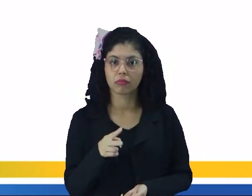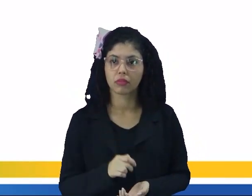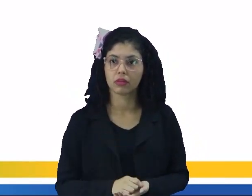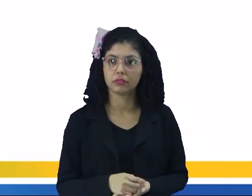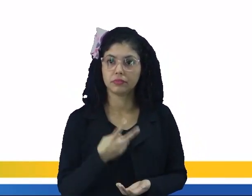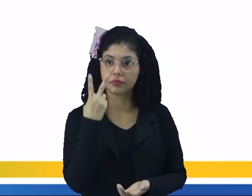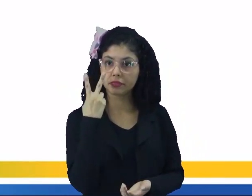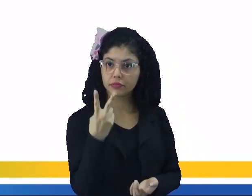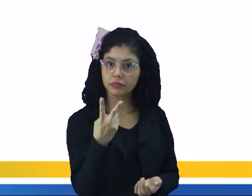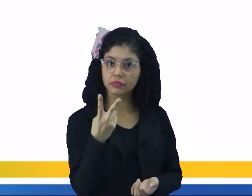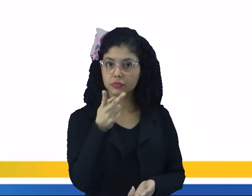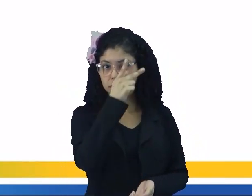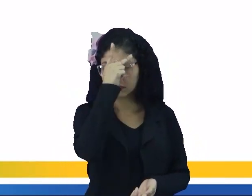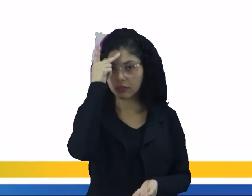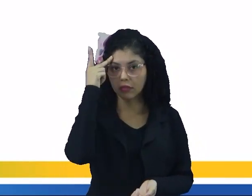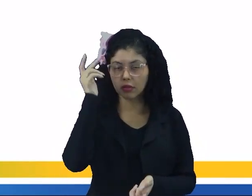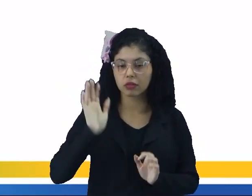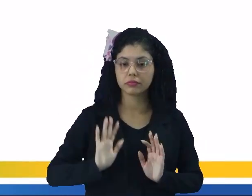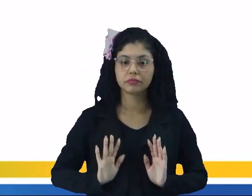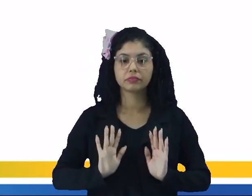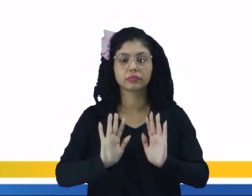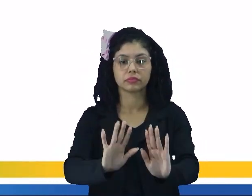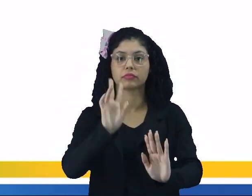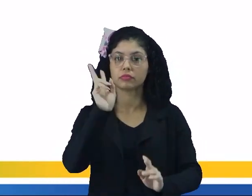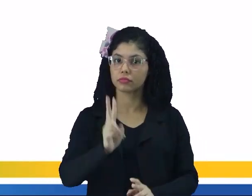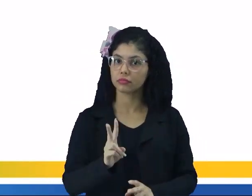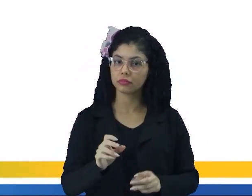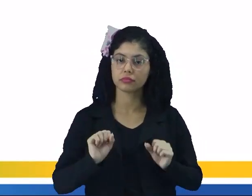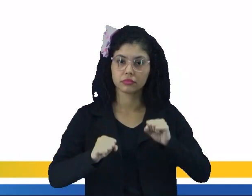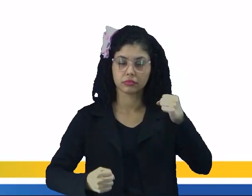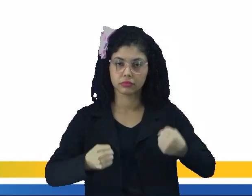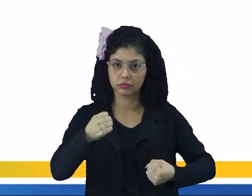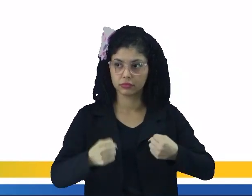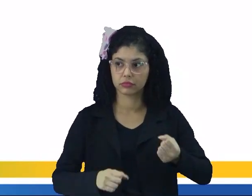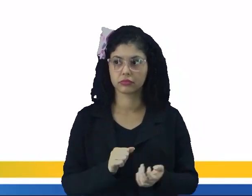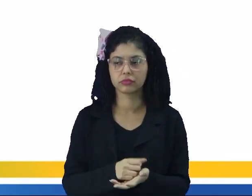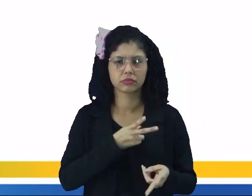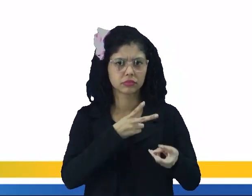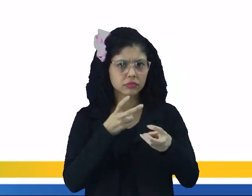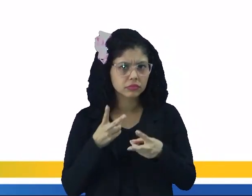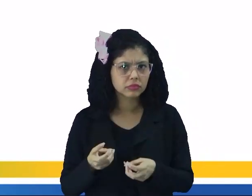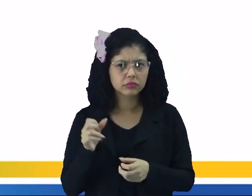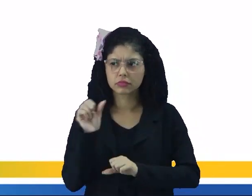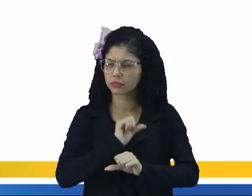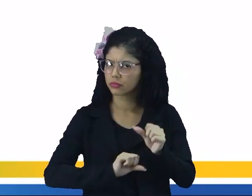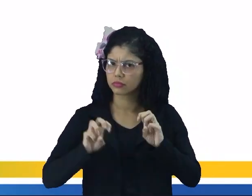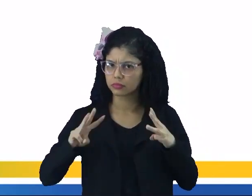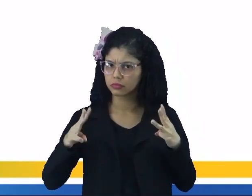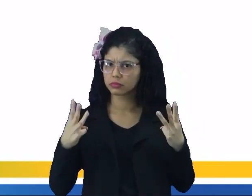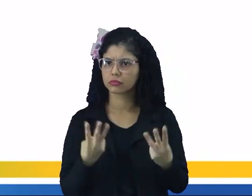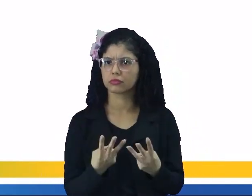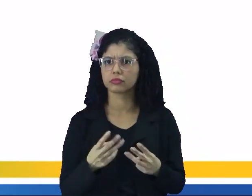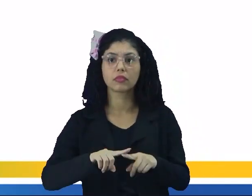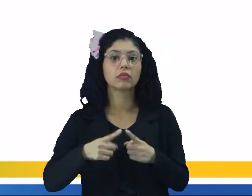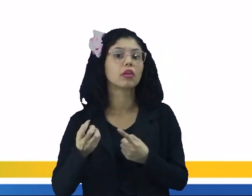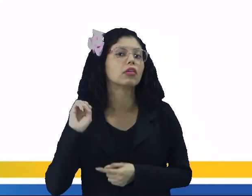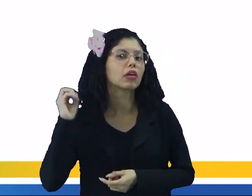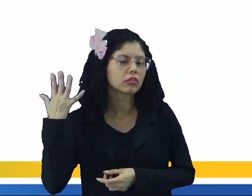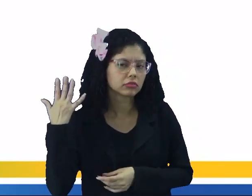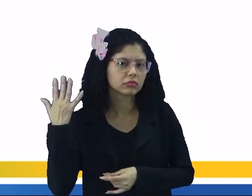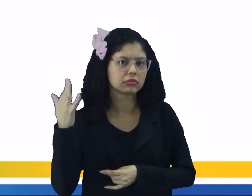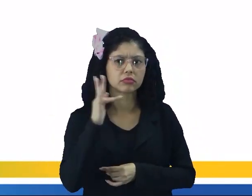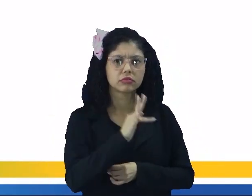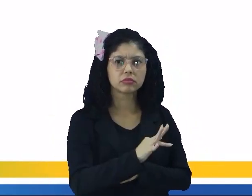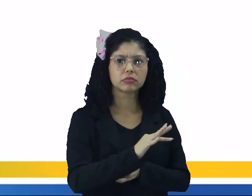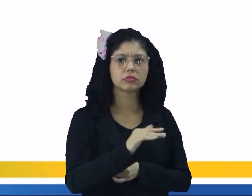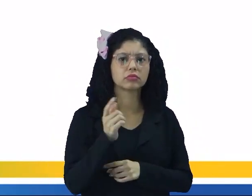observando duas pessoas empurrando o mesmo carro. Notaram que a massa não mudou? Mas o que foi que aconteceu com F